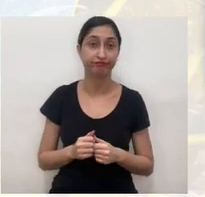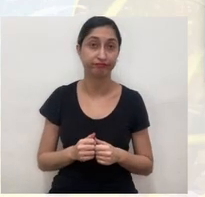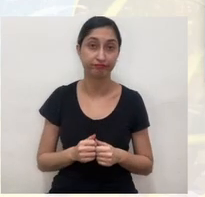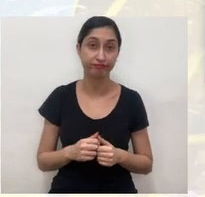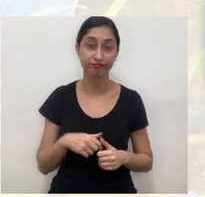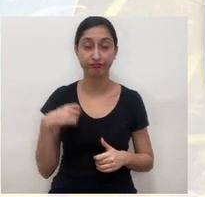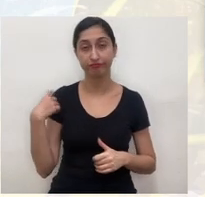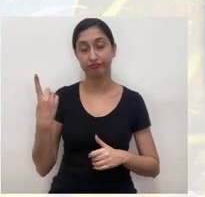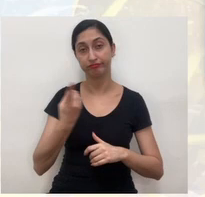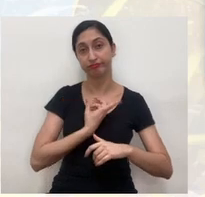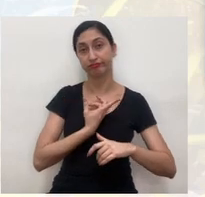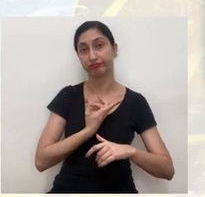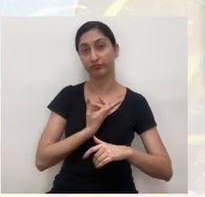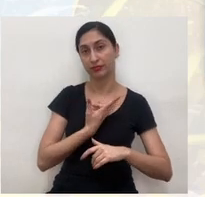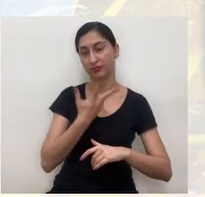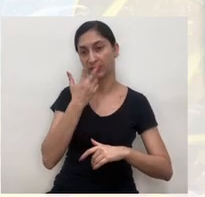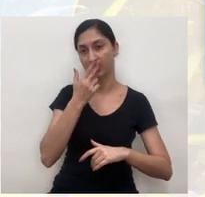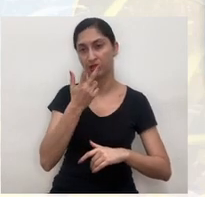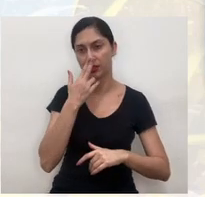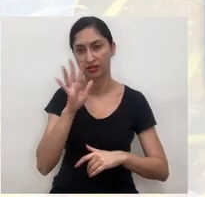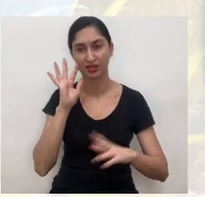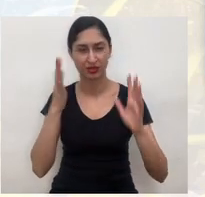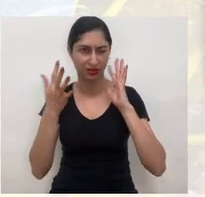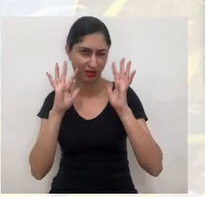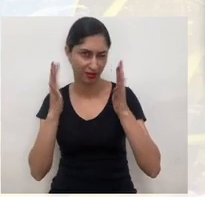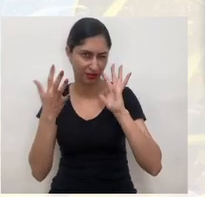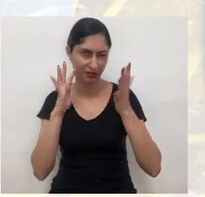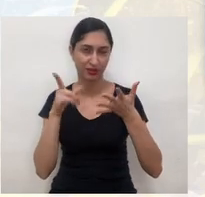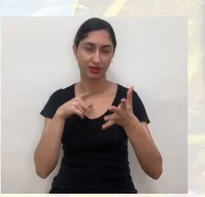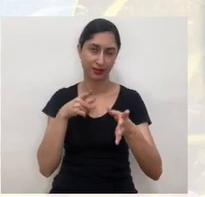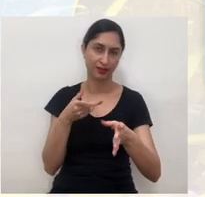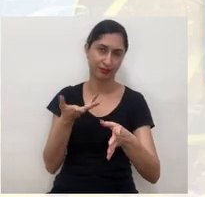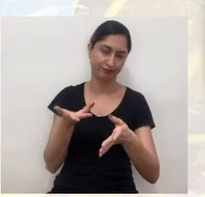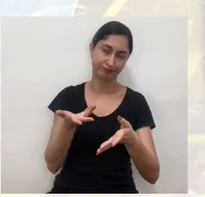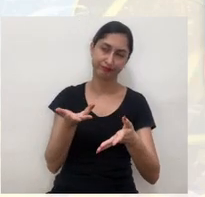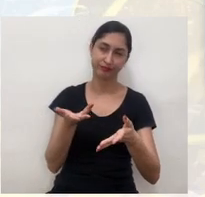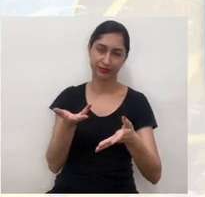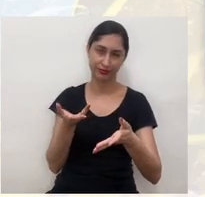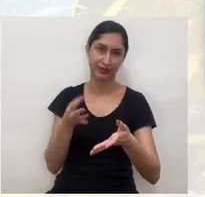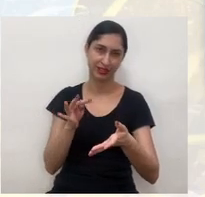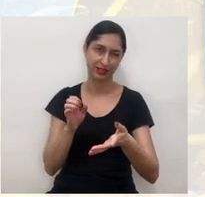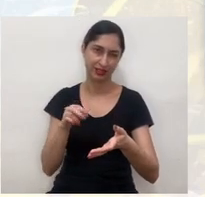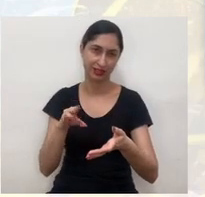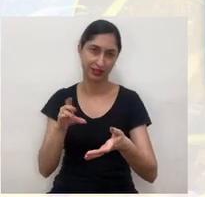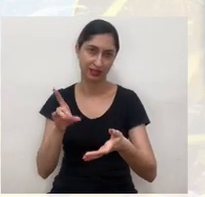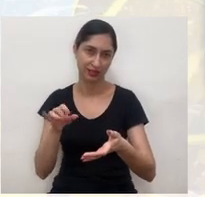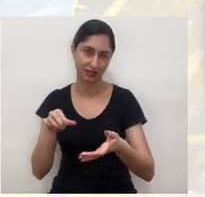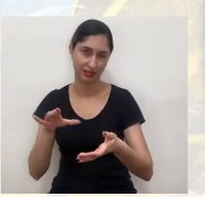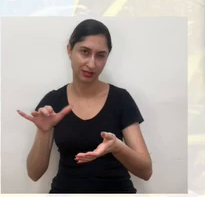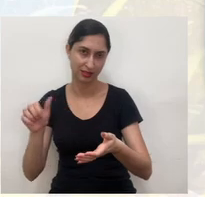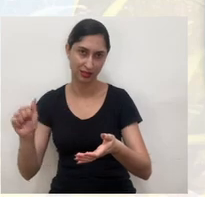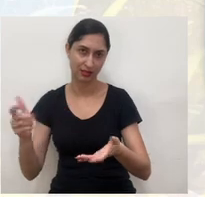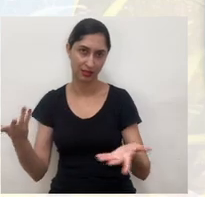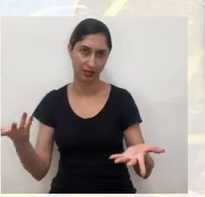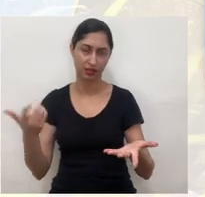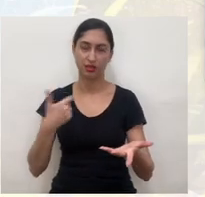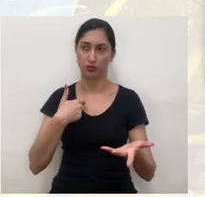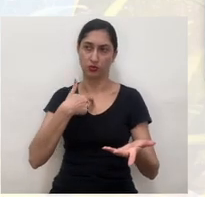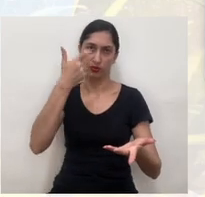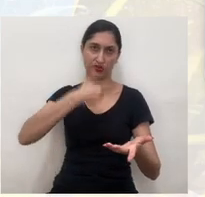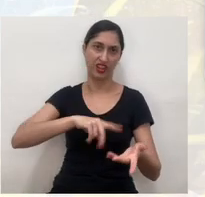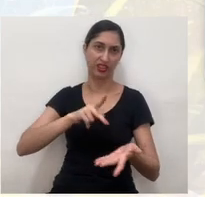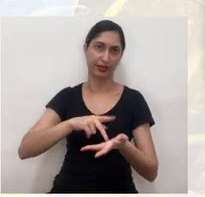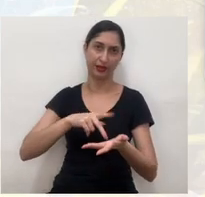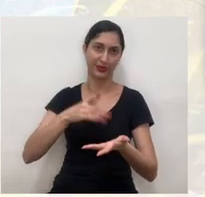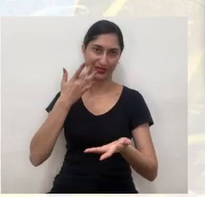moção tendenciosa. Tem que estar todo mundo de acordo com isso para ver. Eu não sou dono da verdade, mas eu gostaria de